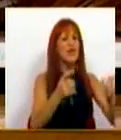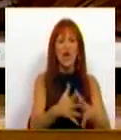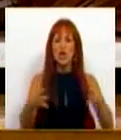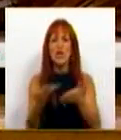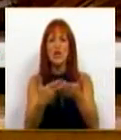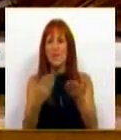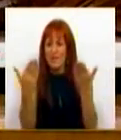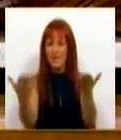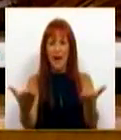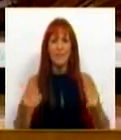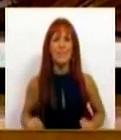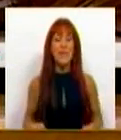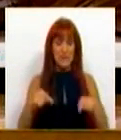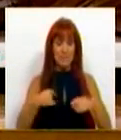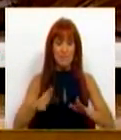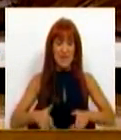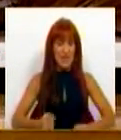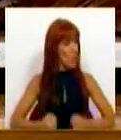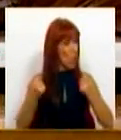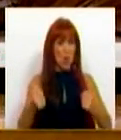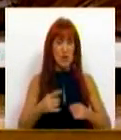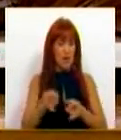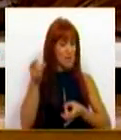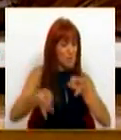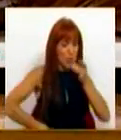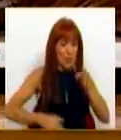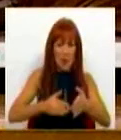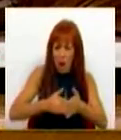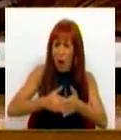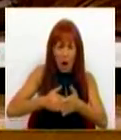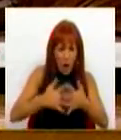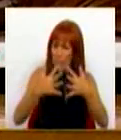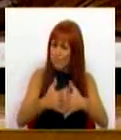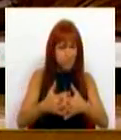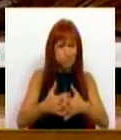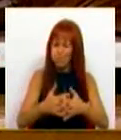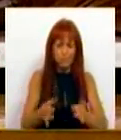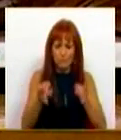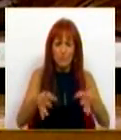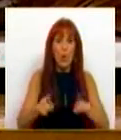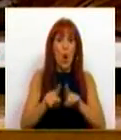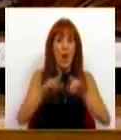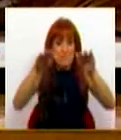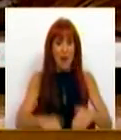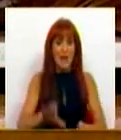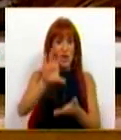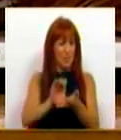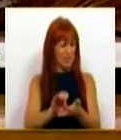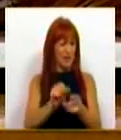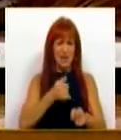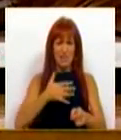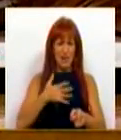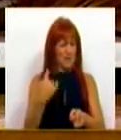crescimento económico. Temos de ser capazes de ultrapassar bloqueios estruturais, como a baixa capitalização